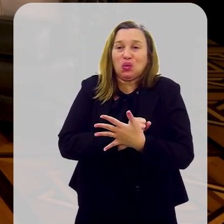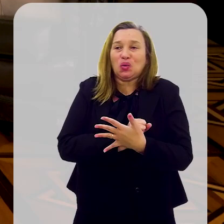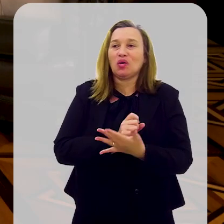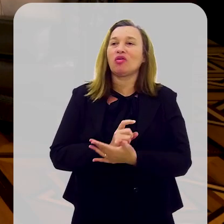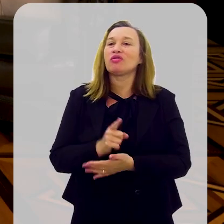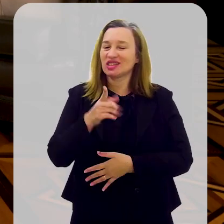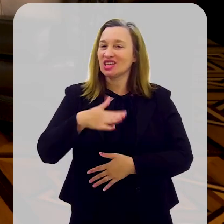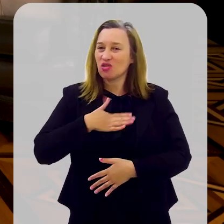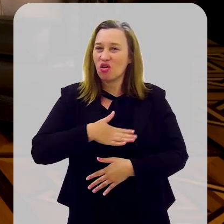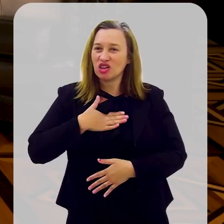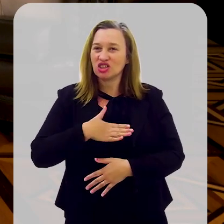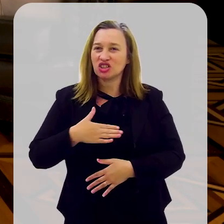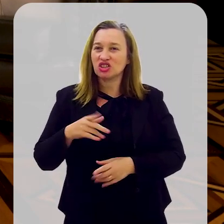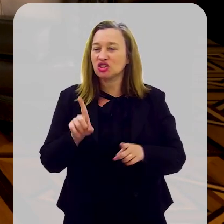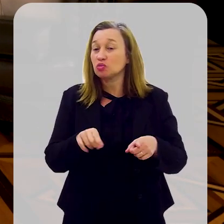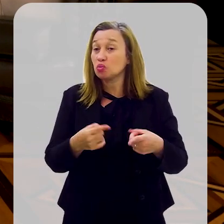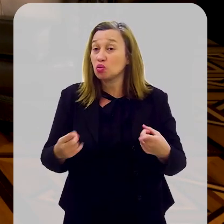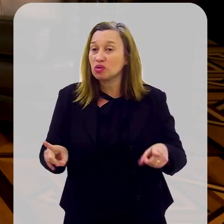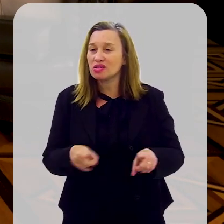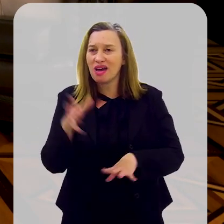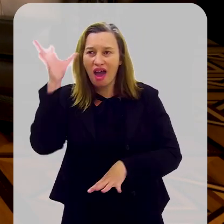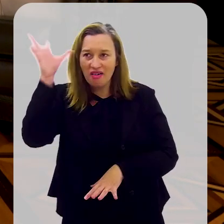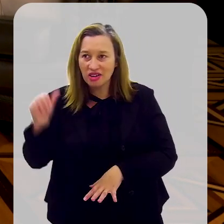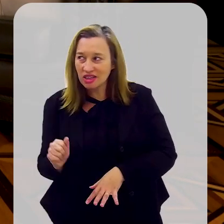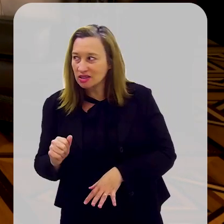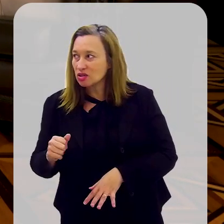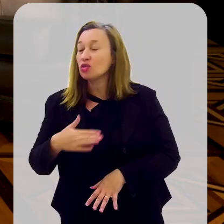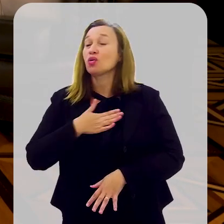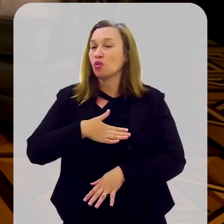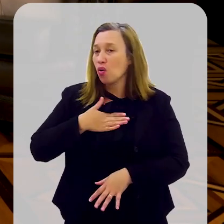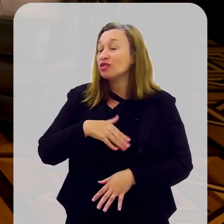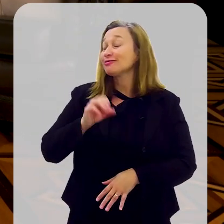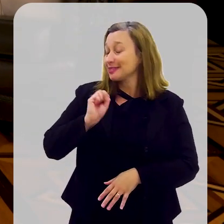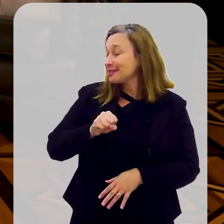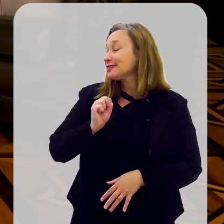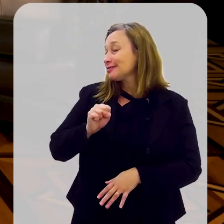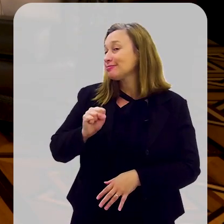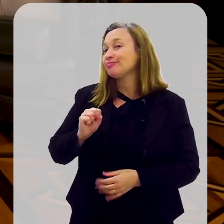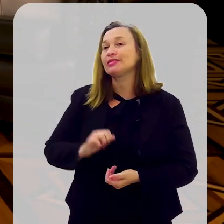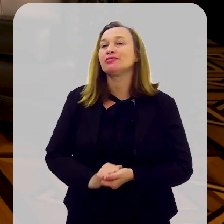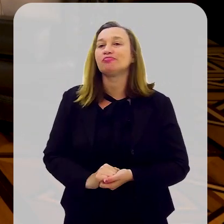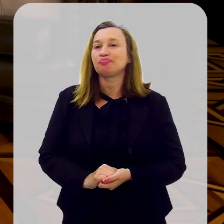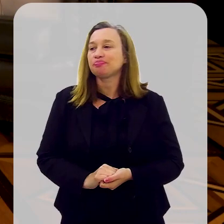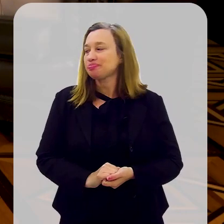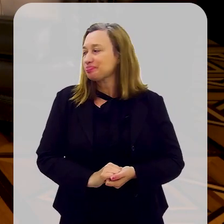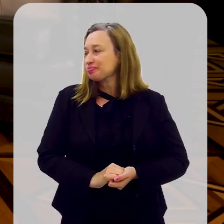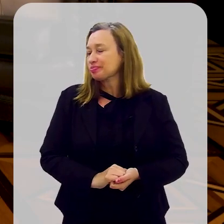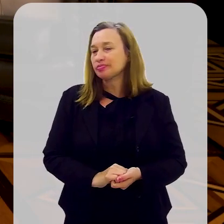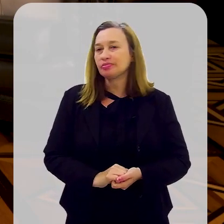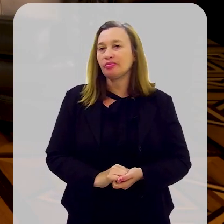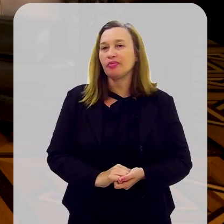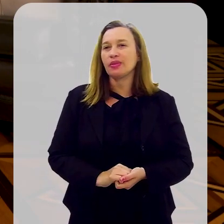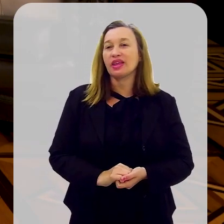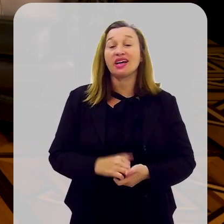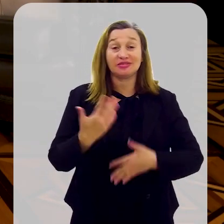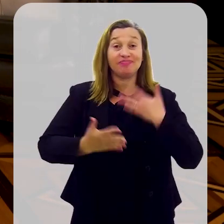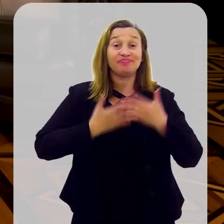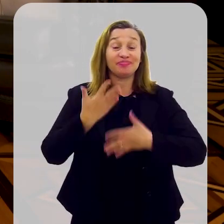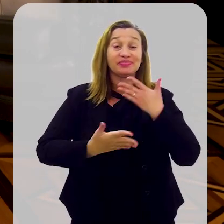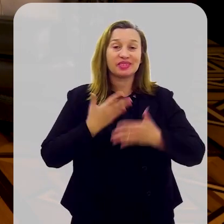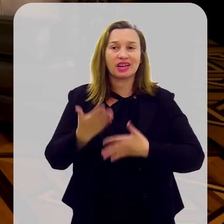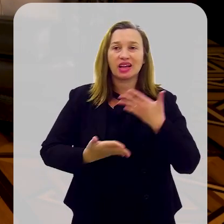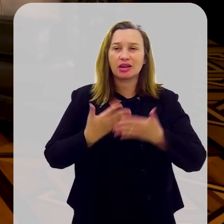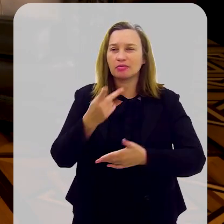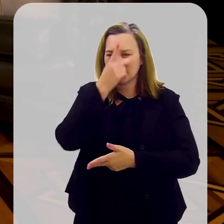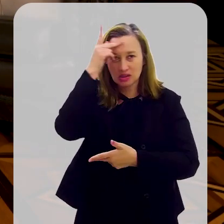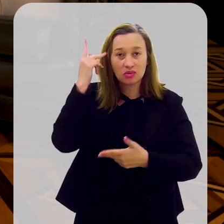coração, eita, olha aí. Você gosta de músicas africanas? Muita coisa, muita coisa, muita coisa. A gente